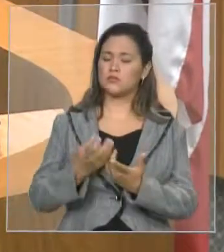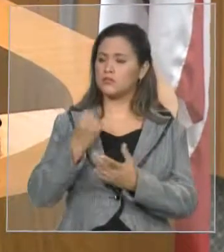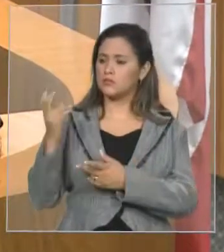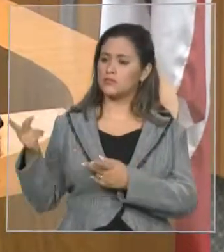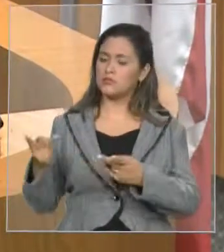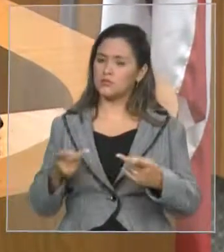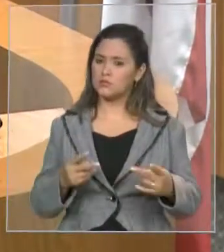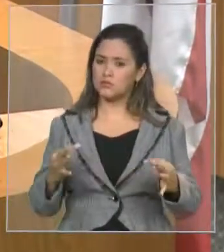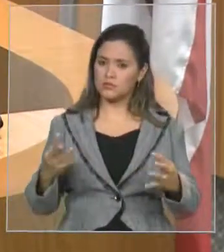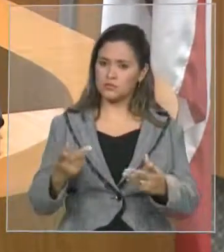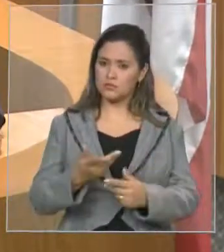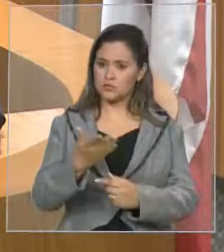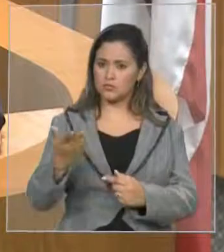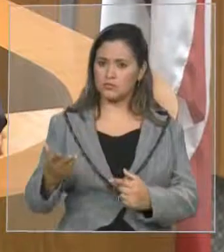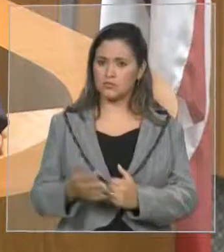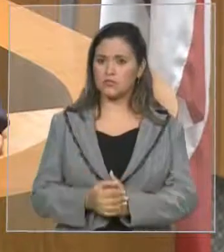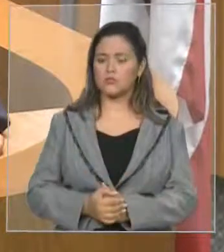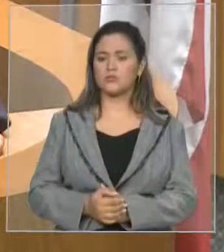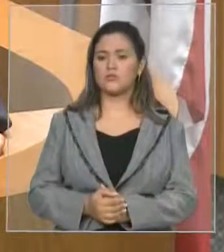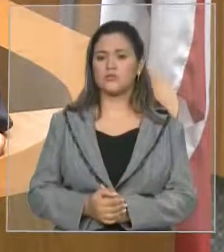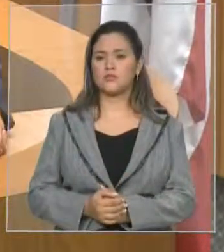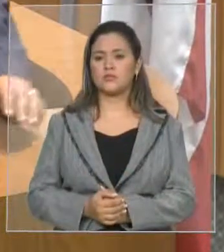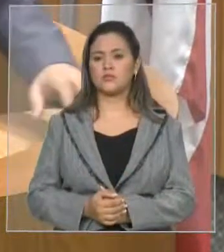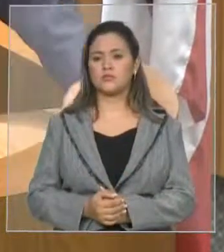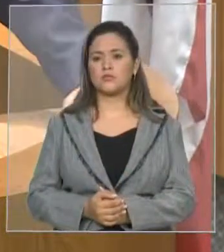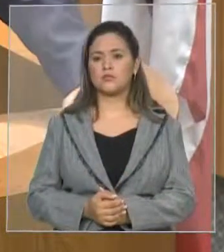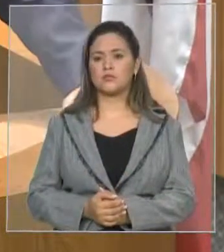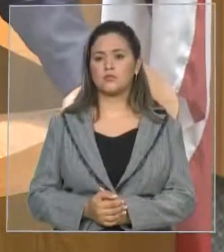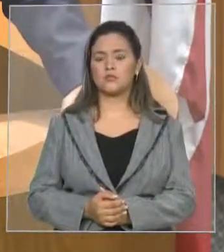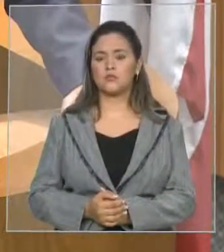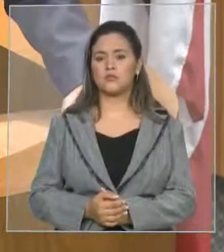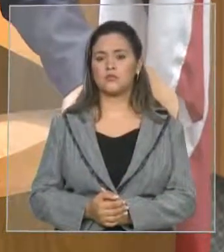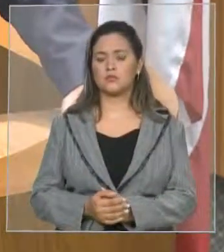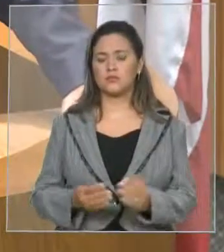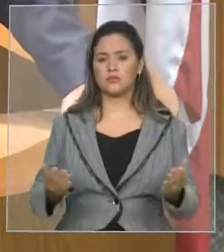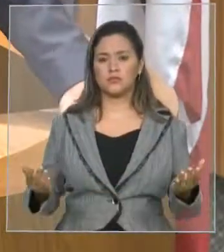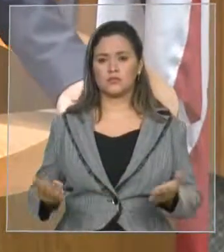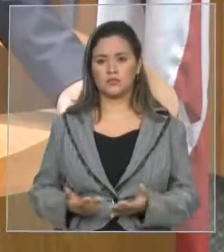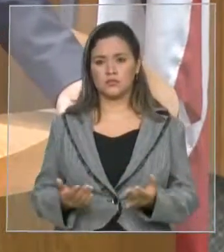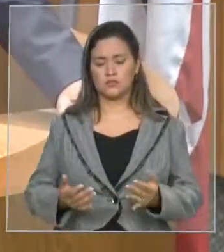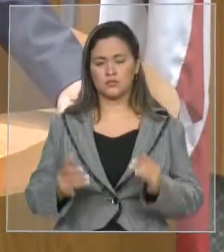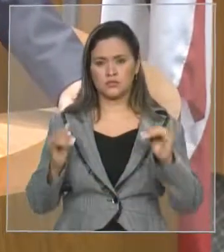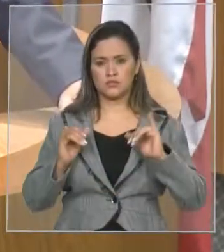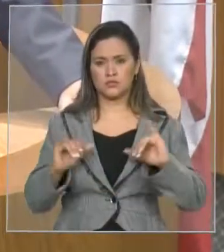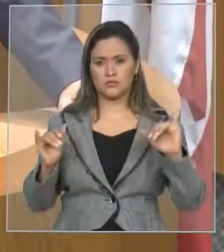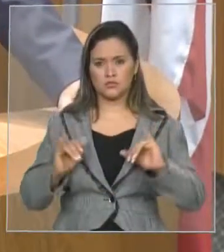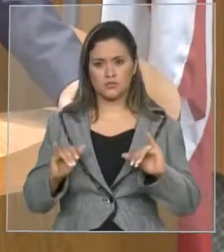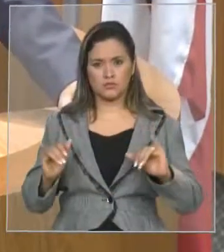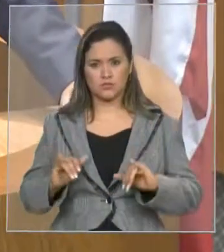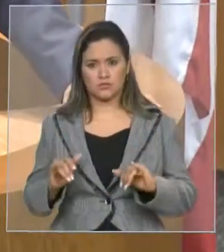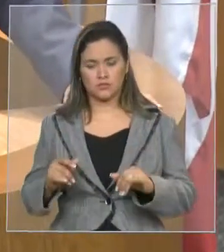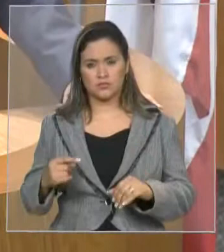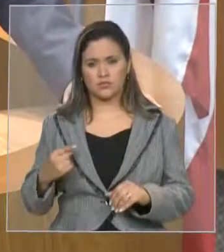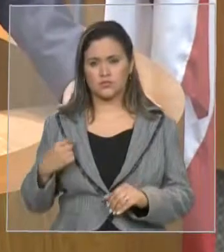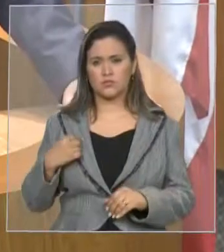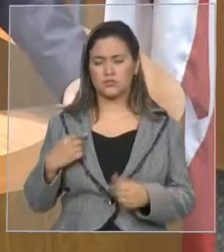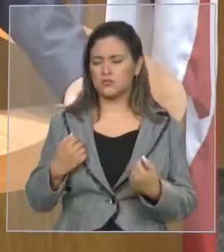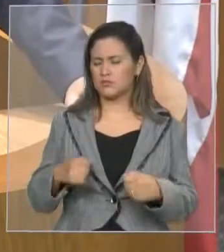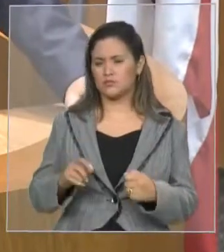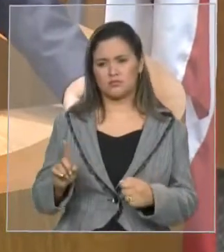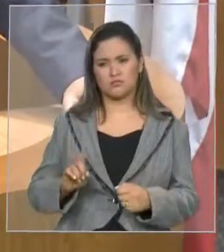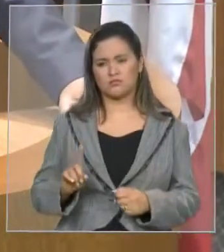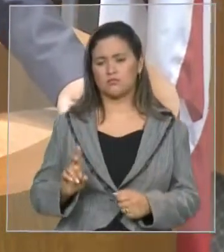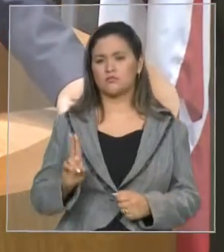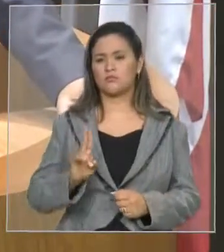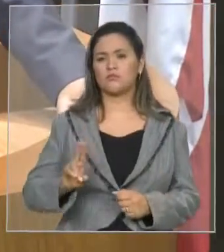Muito bem-vindos. Eu faço hoje este pronunciamento, nem vou usar o tempo todo do grande expediente,